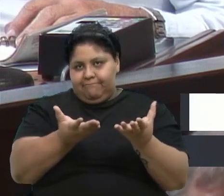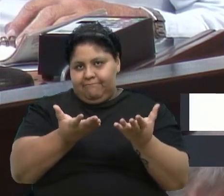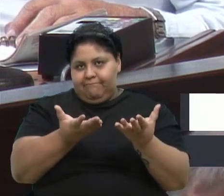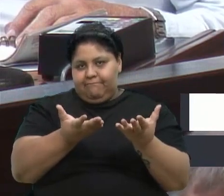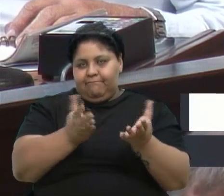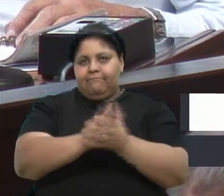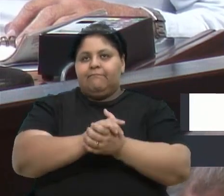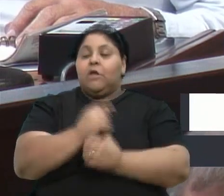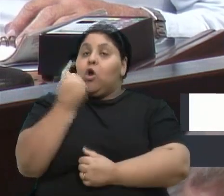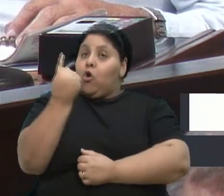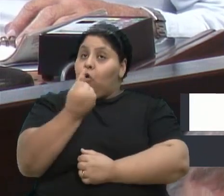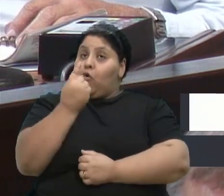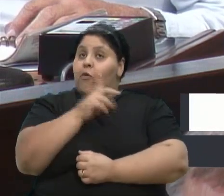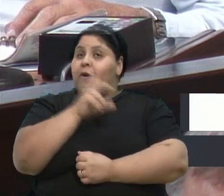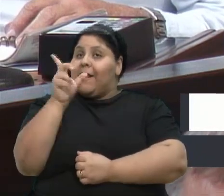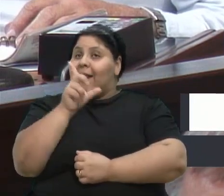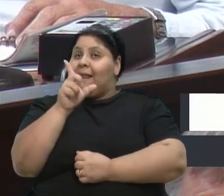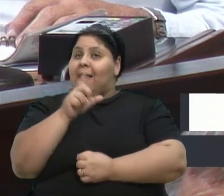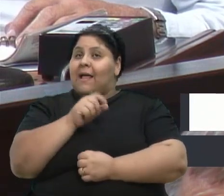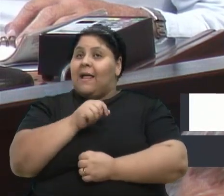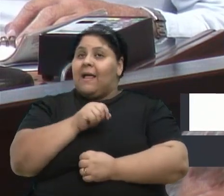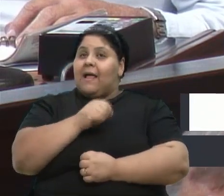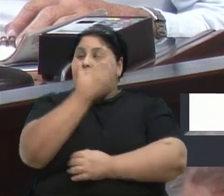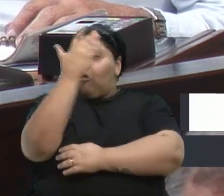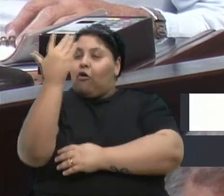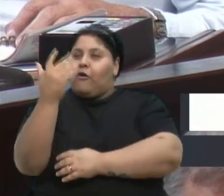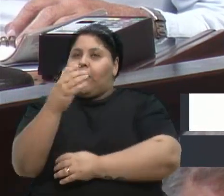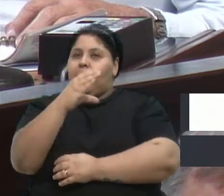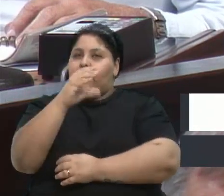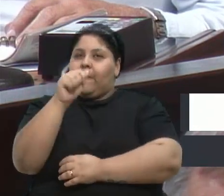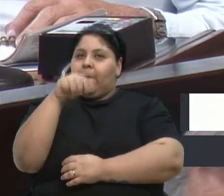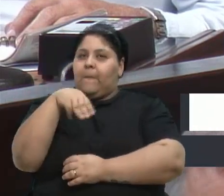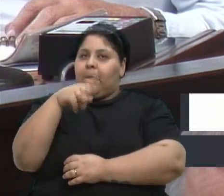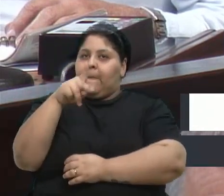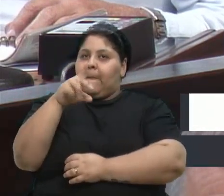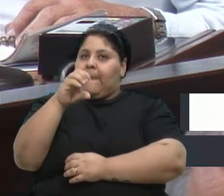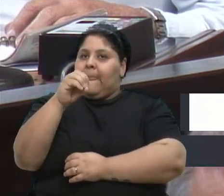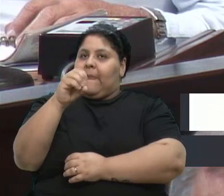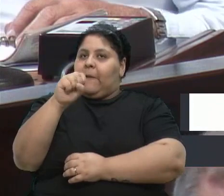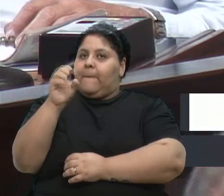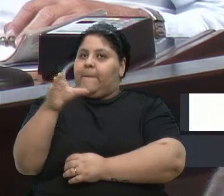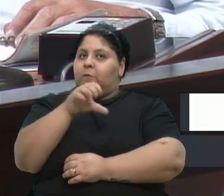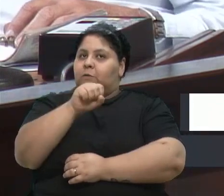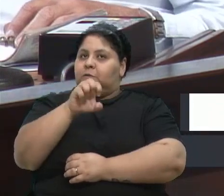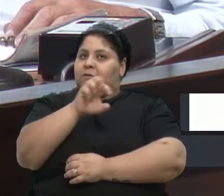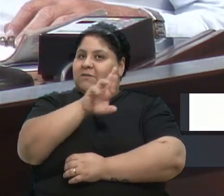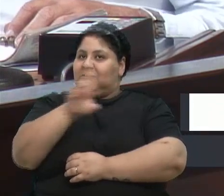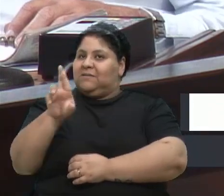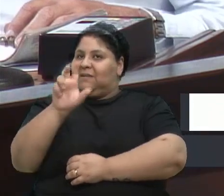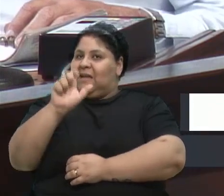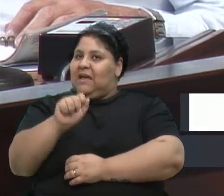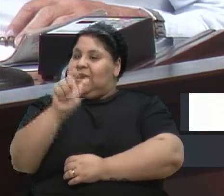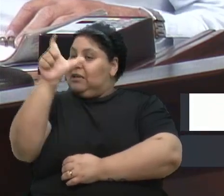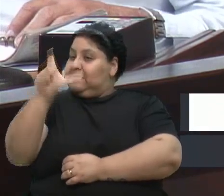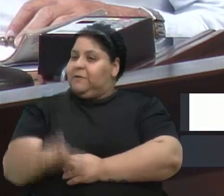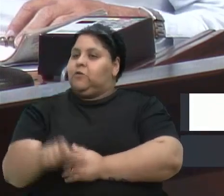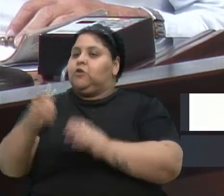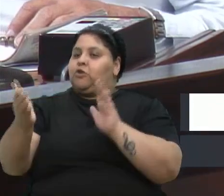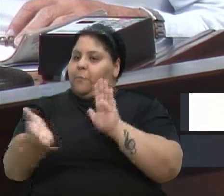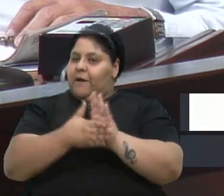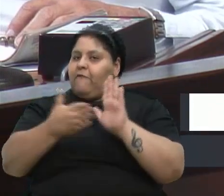uma delas é lá no Campos da Serra, a qual a gente quer agradecer, que aquela população cobrava uma horta comunitária